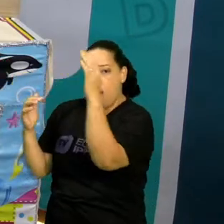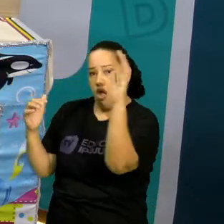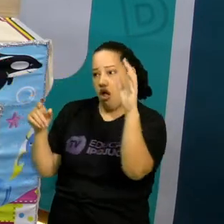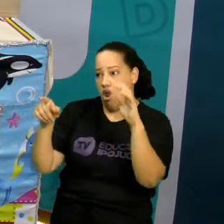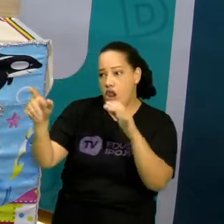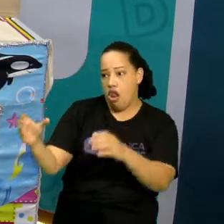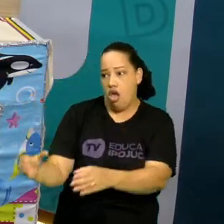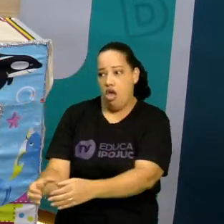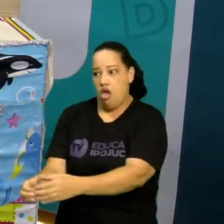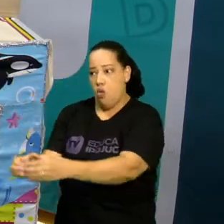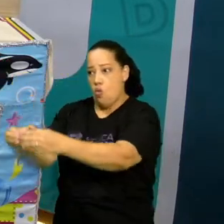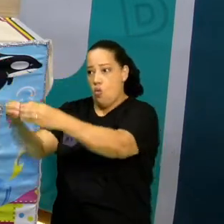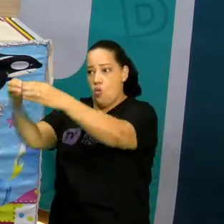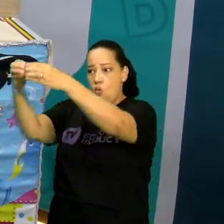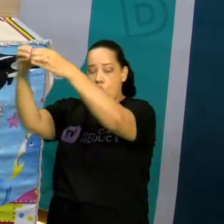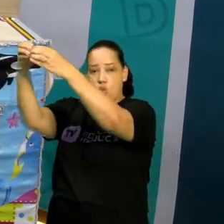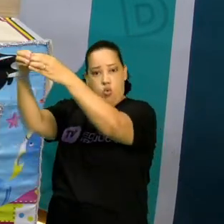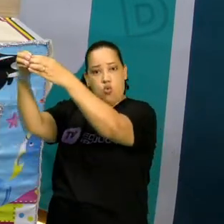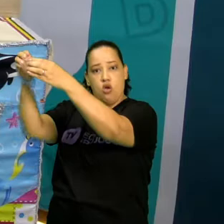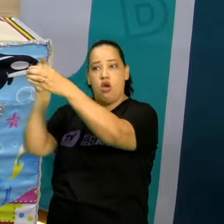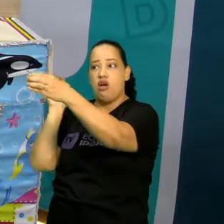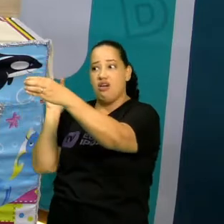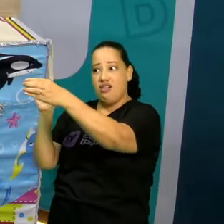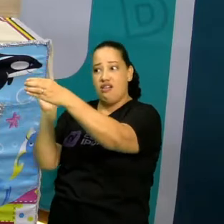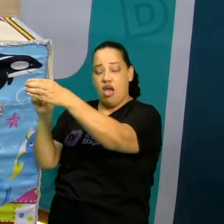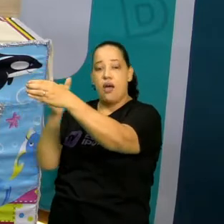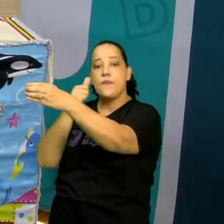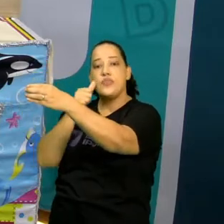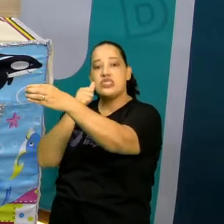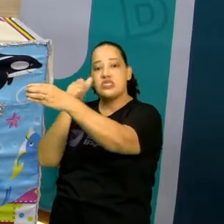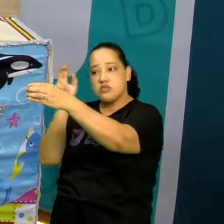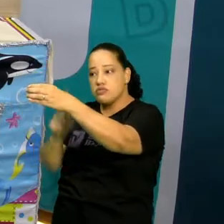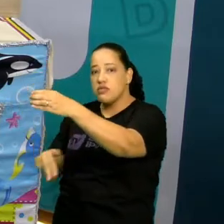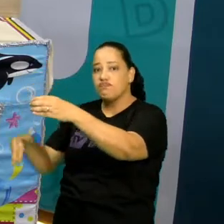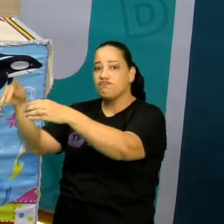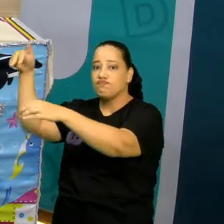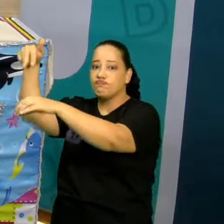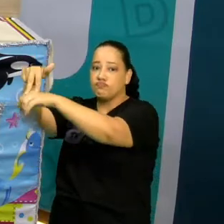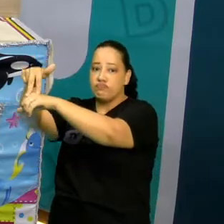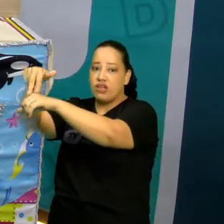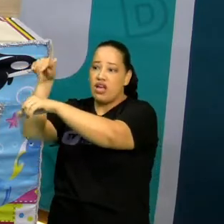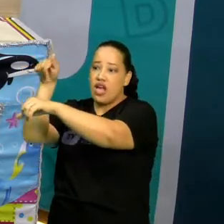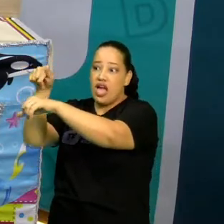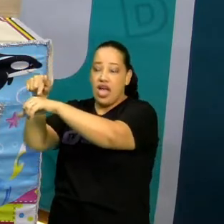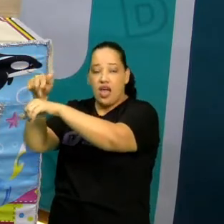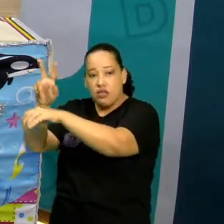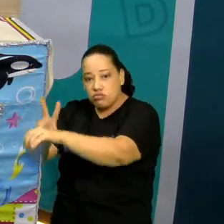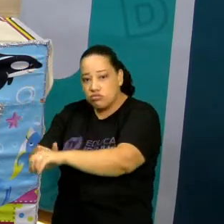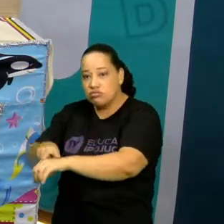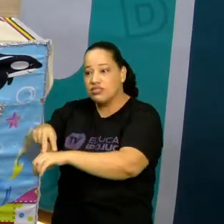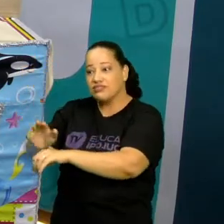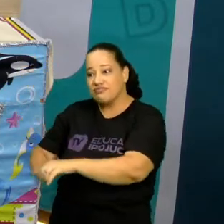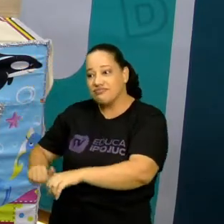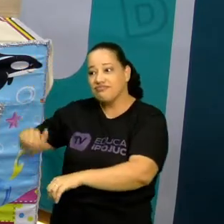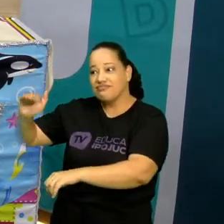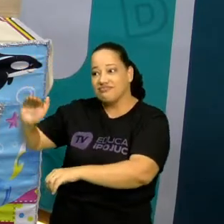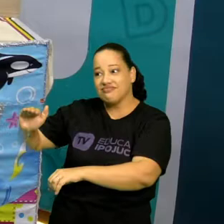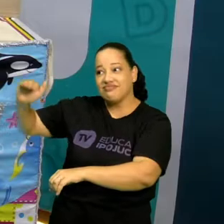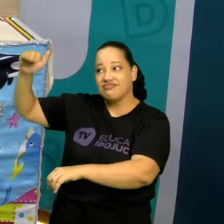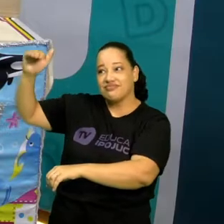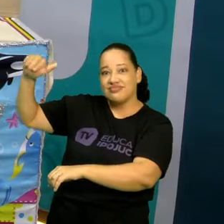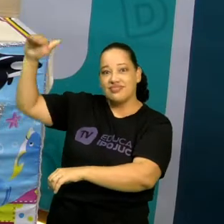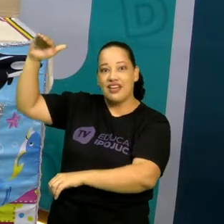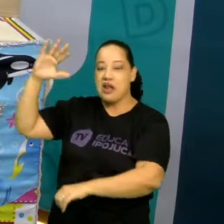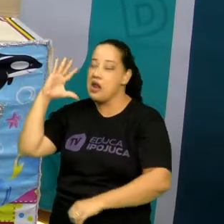menina cresceu e ficou muito mais muito bonita leiturinha olha ou uma ficou linda uma